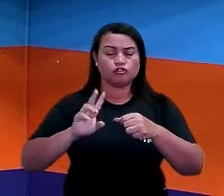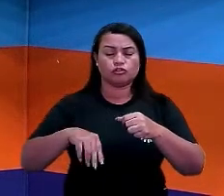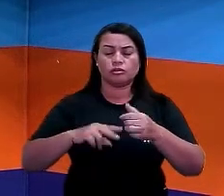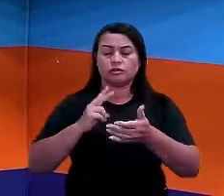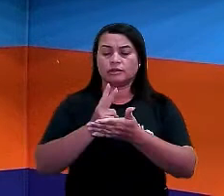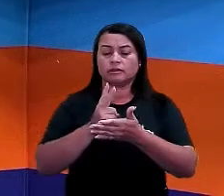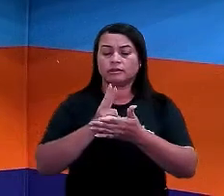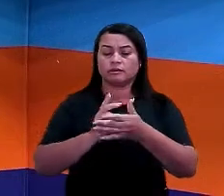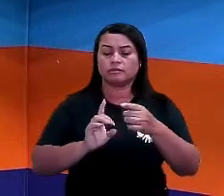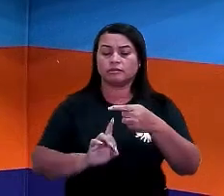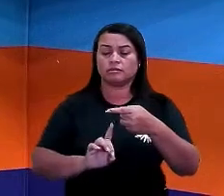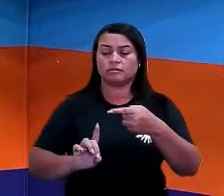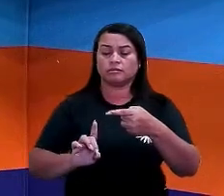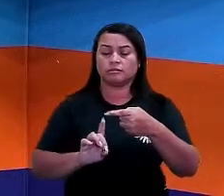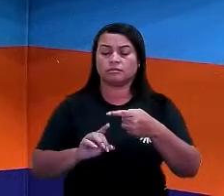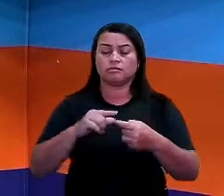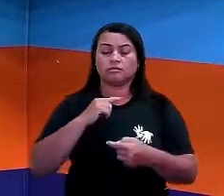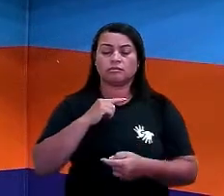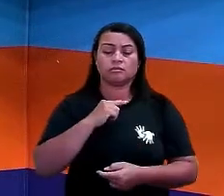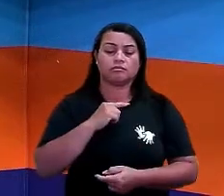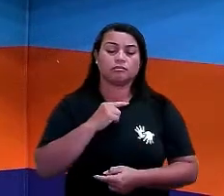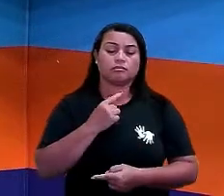baixo. Então, quando eu tenho